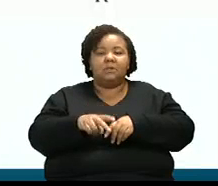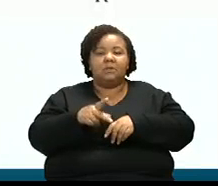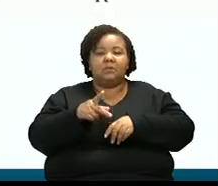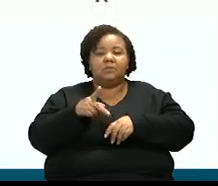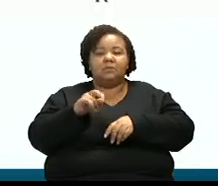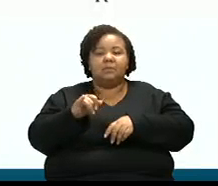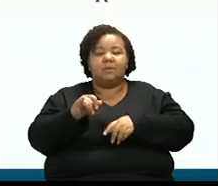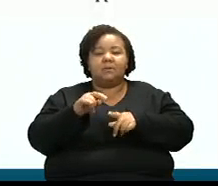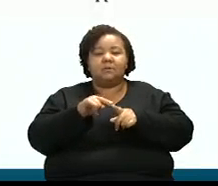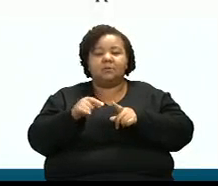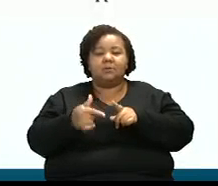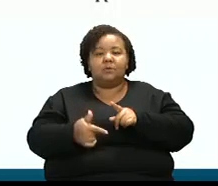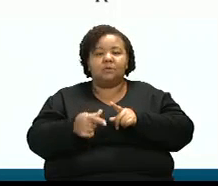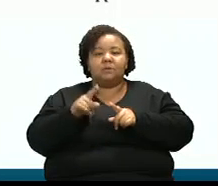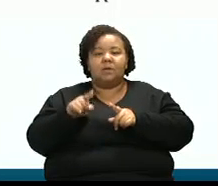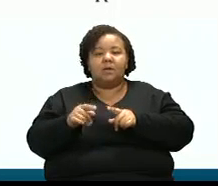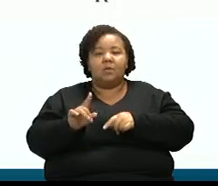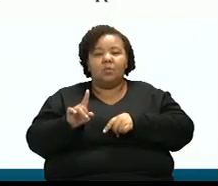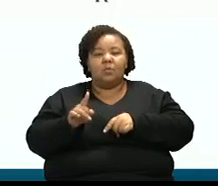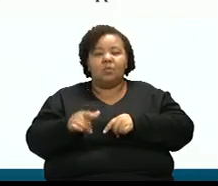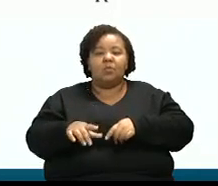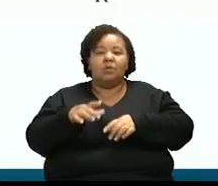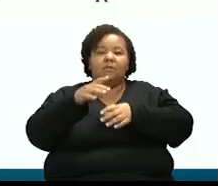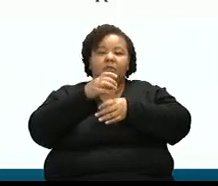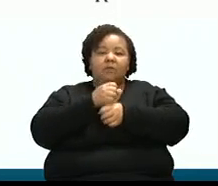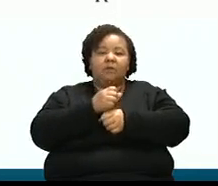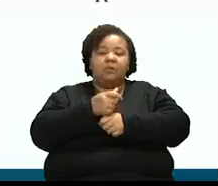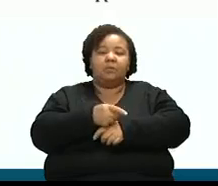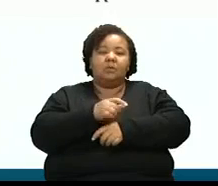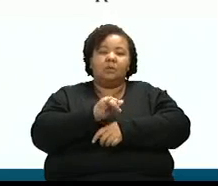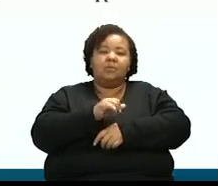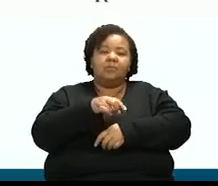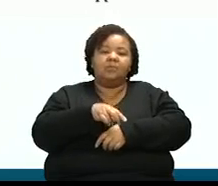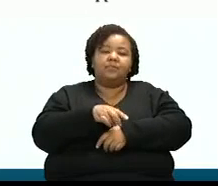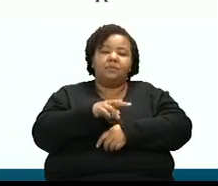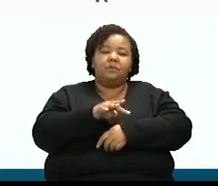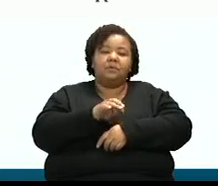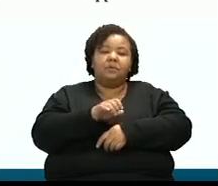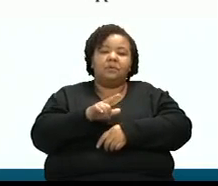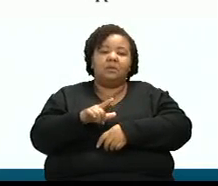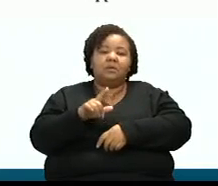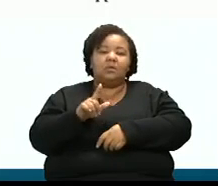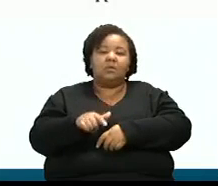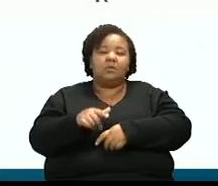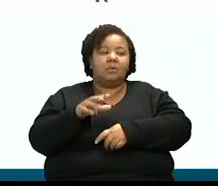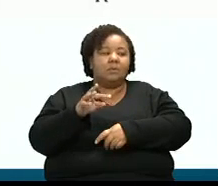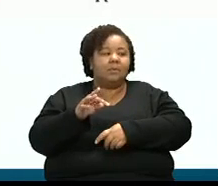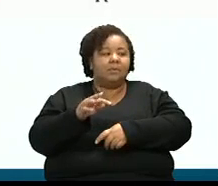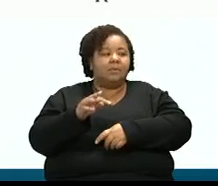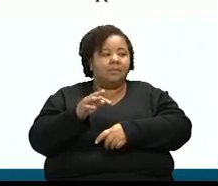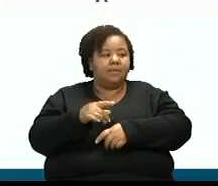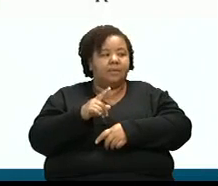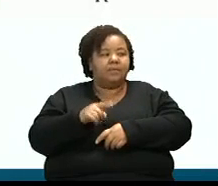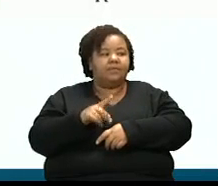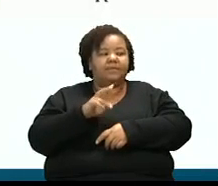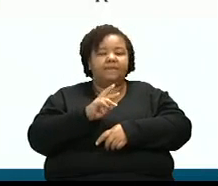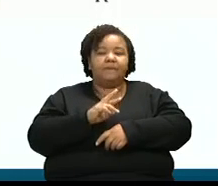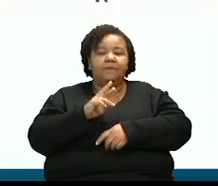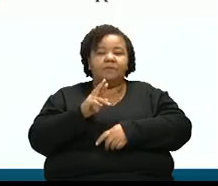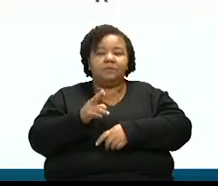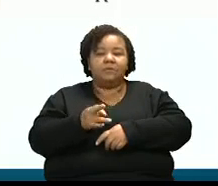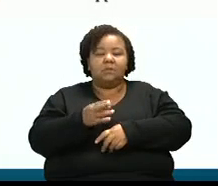Eu preciso calcular a integral em relação a t, da função